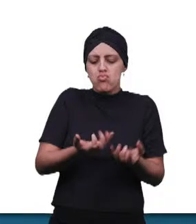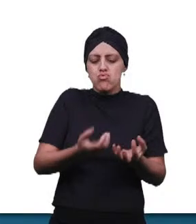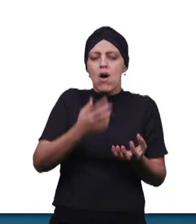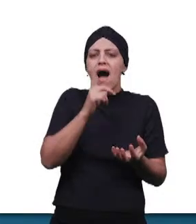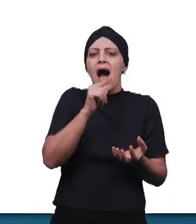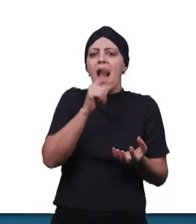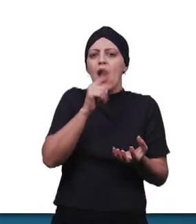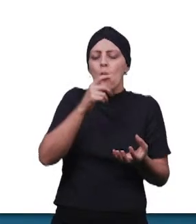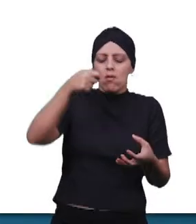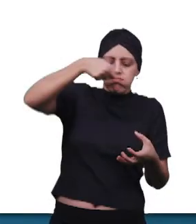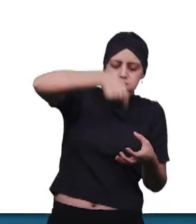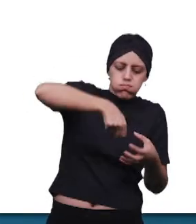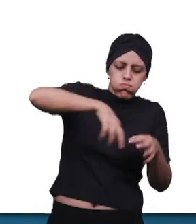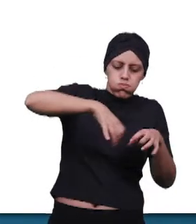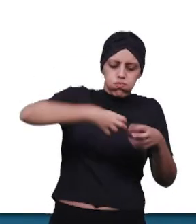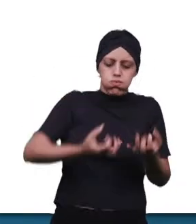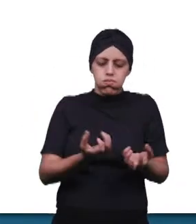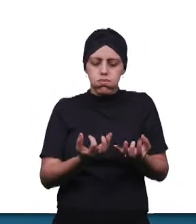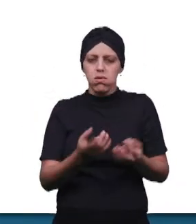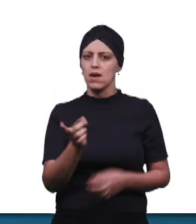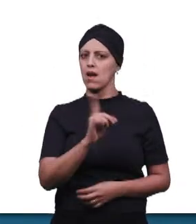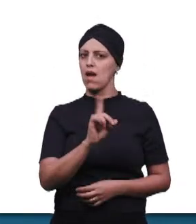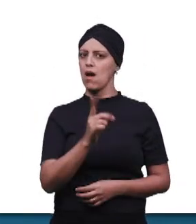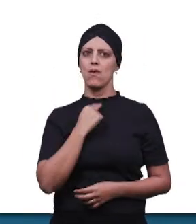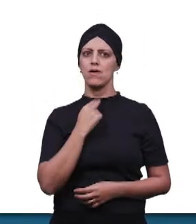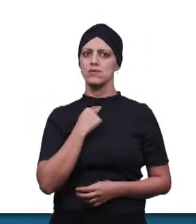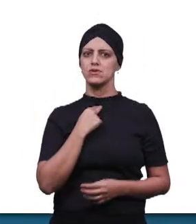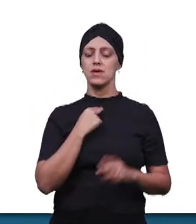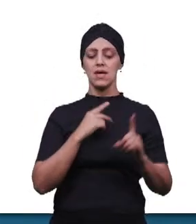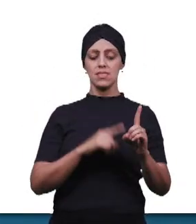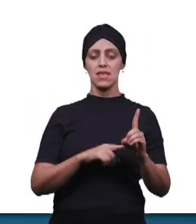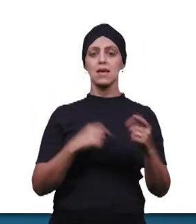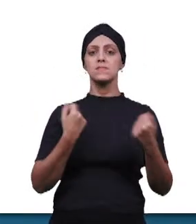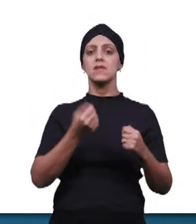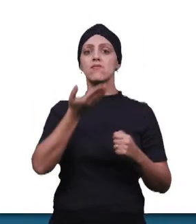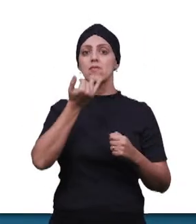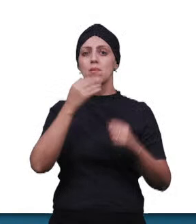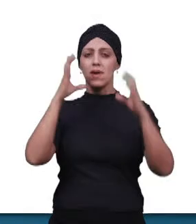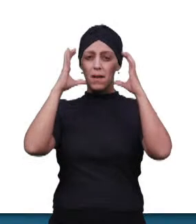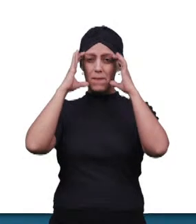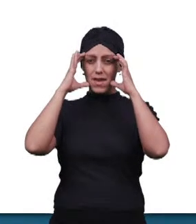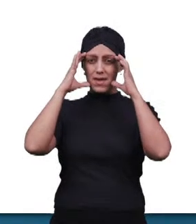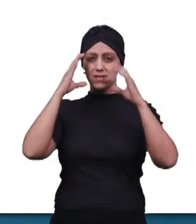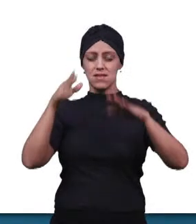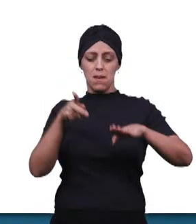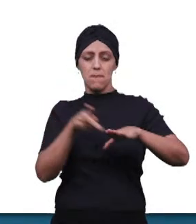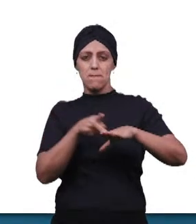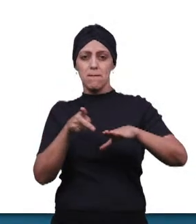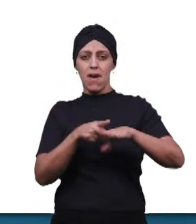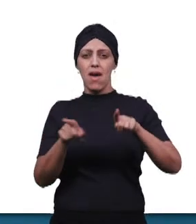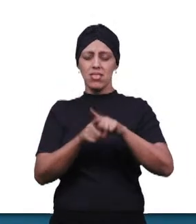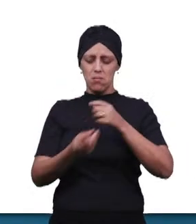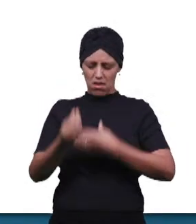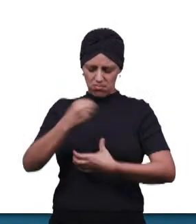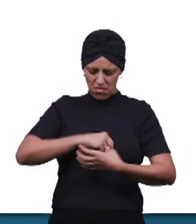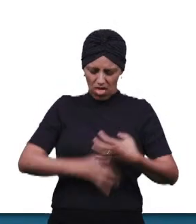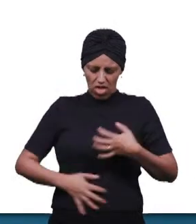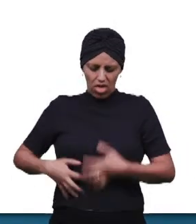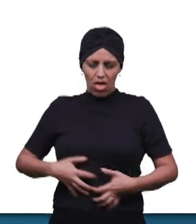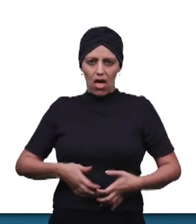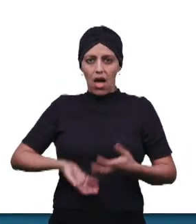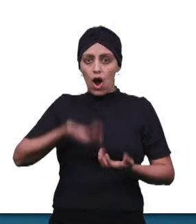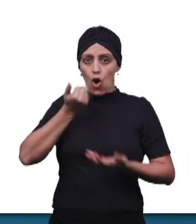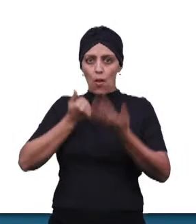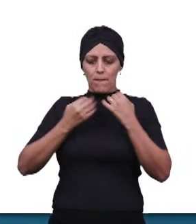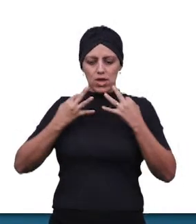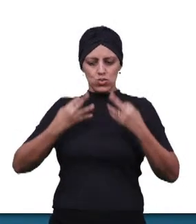água. E por último, a letra D era para comer a cabeça, os pés e a fressura do cordeiro. Então